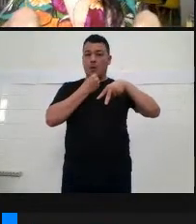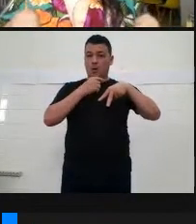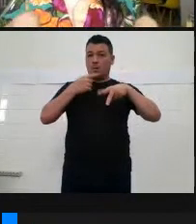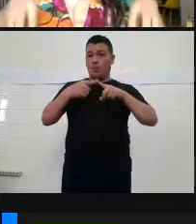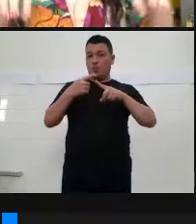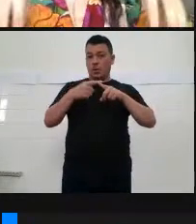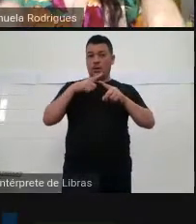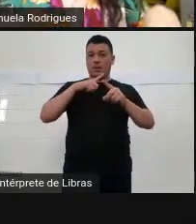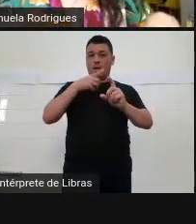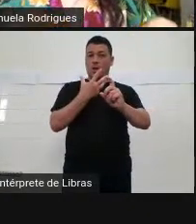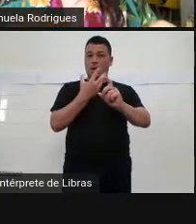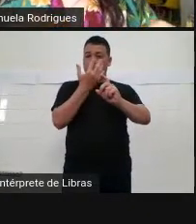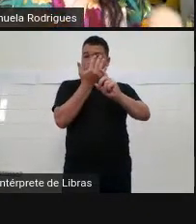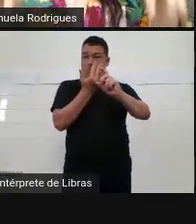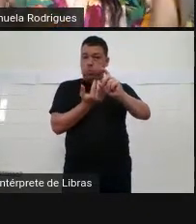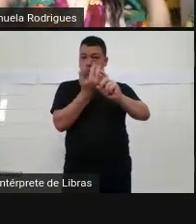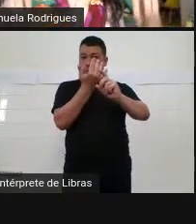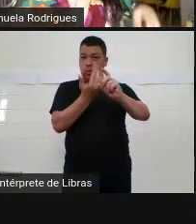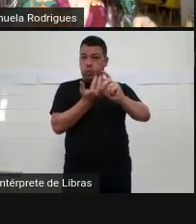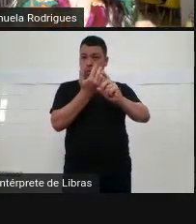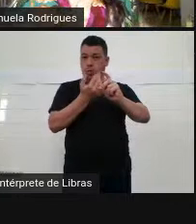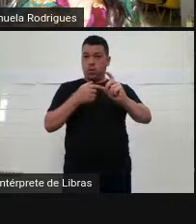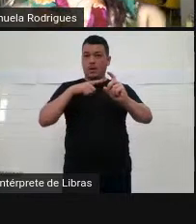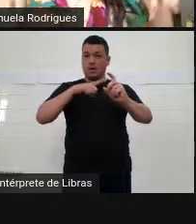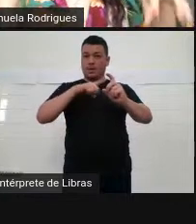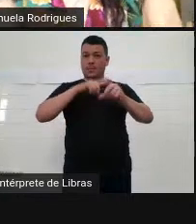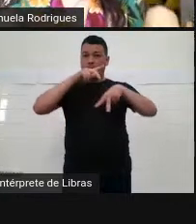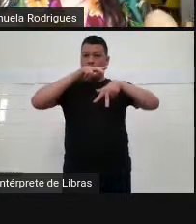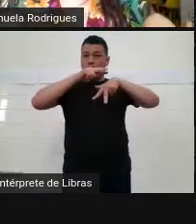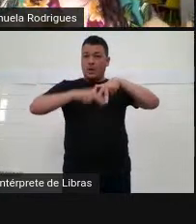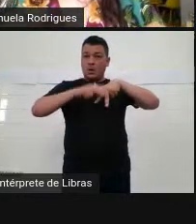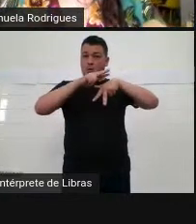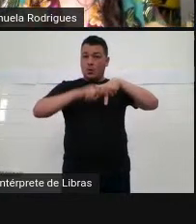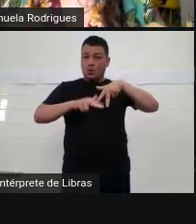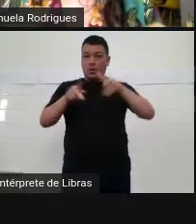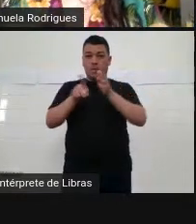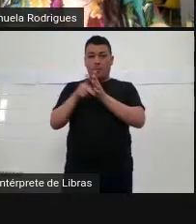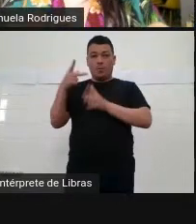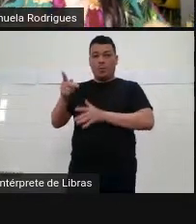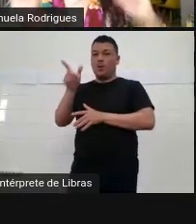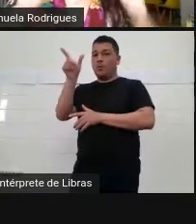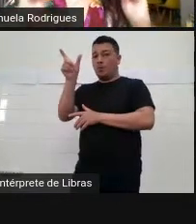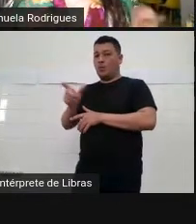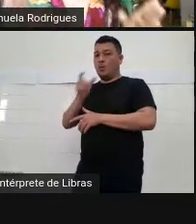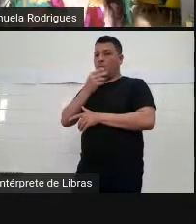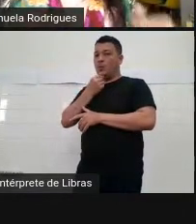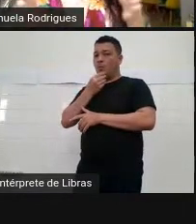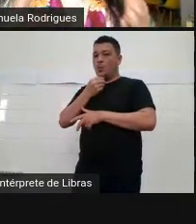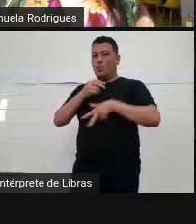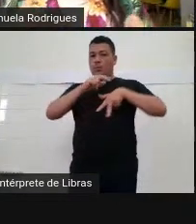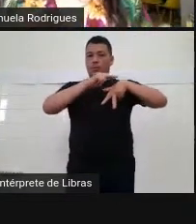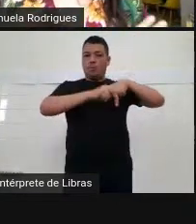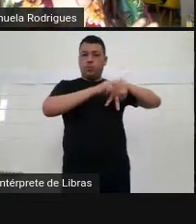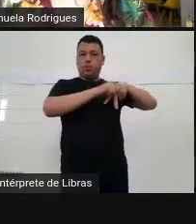ter justamente seu gênero associado ao seu sexo,